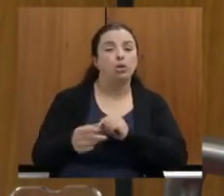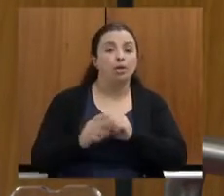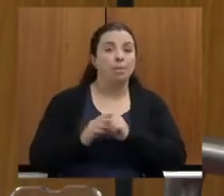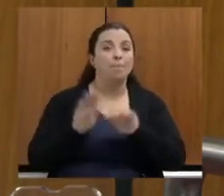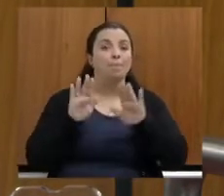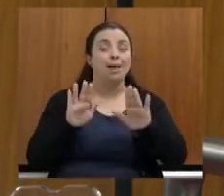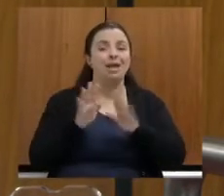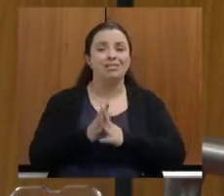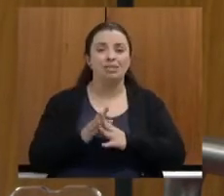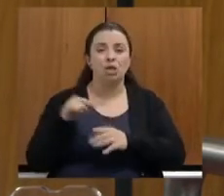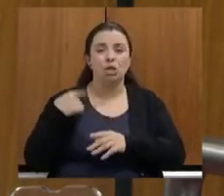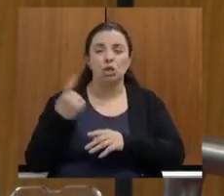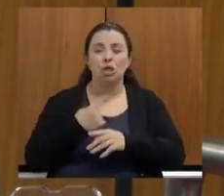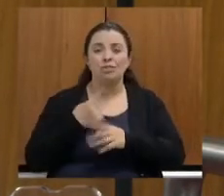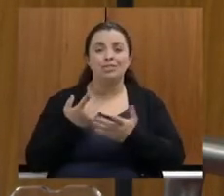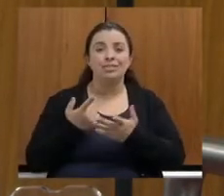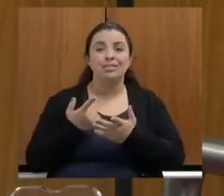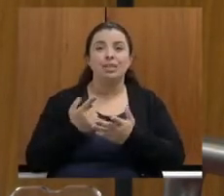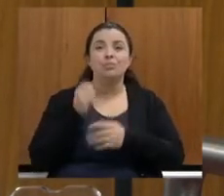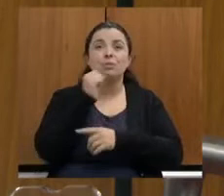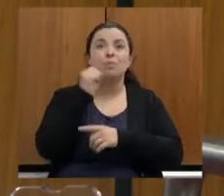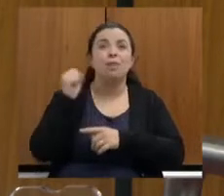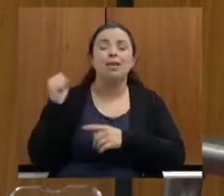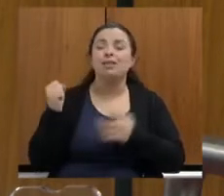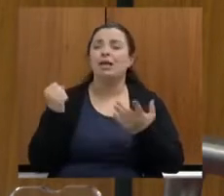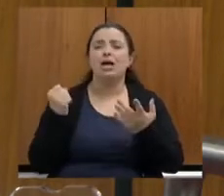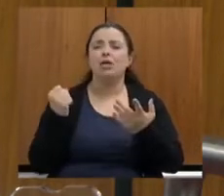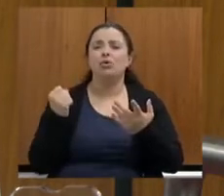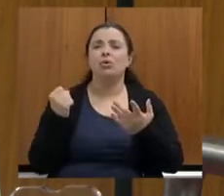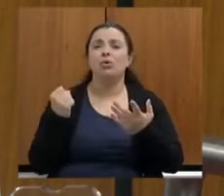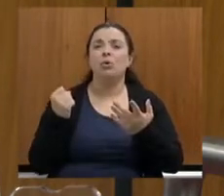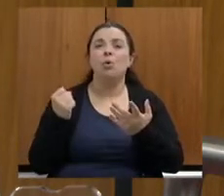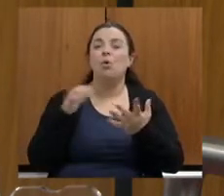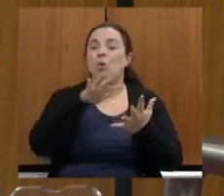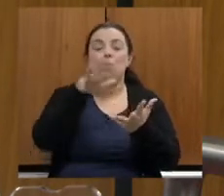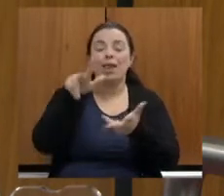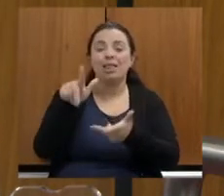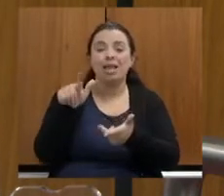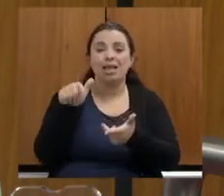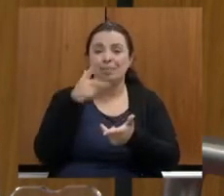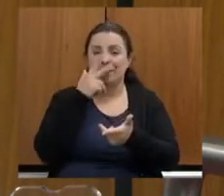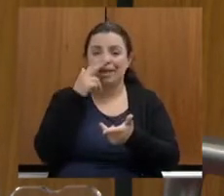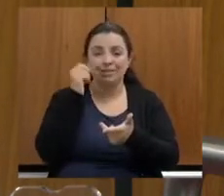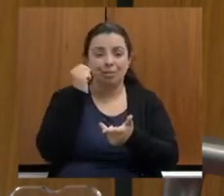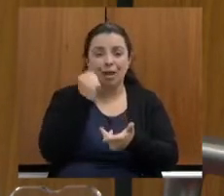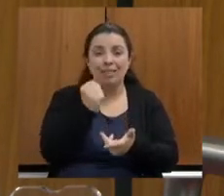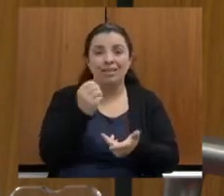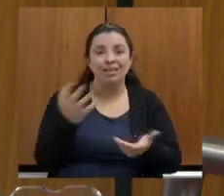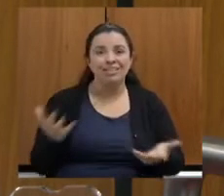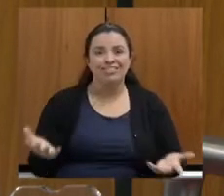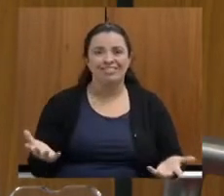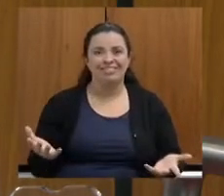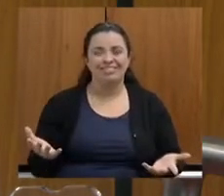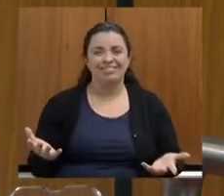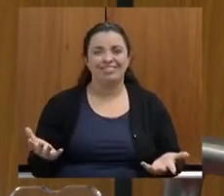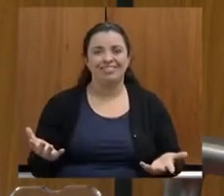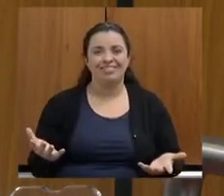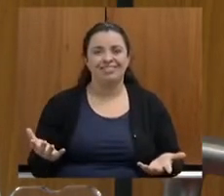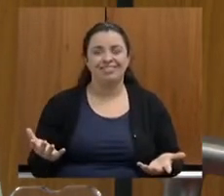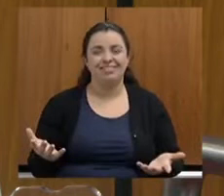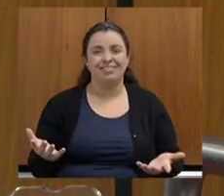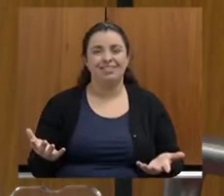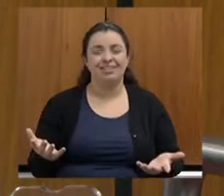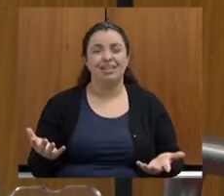estamos matando o planeta e eu pergunto para os senhores para os deputados aqui presentes onde vemos viver